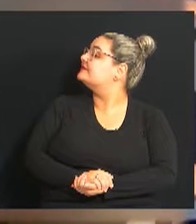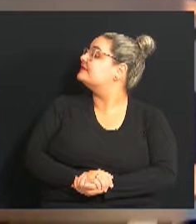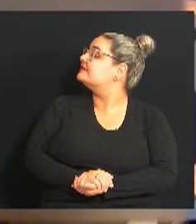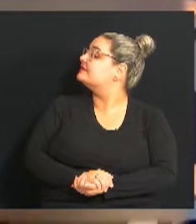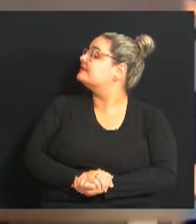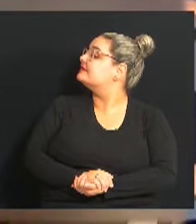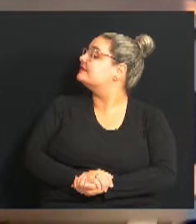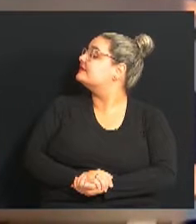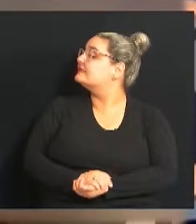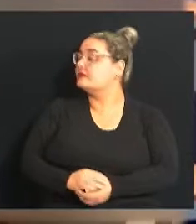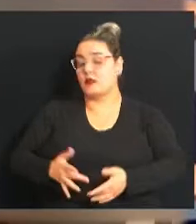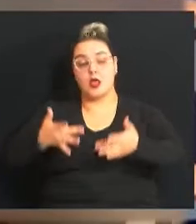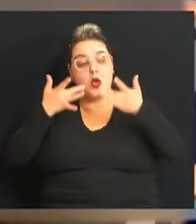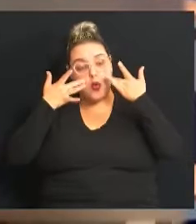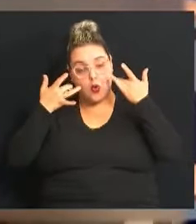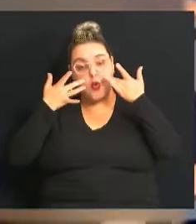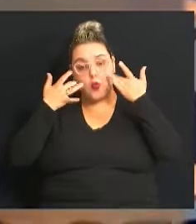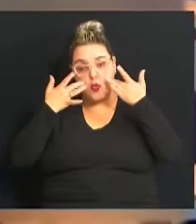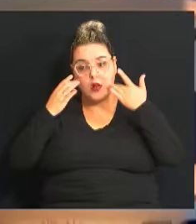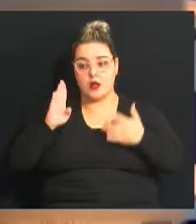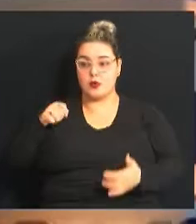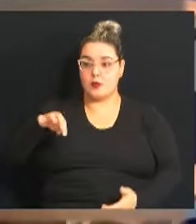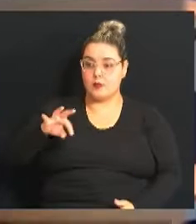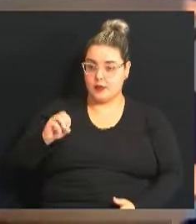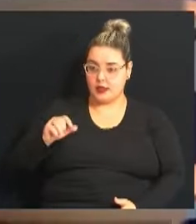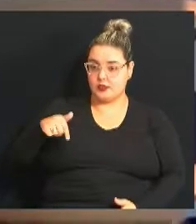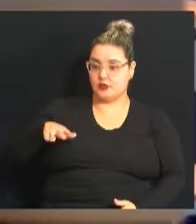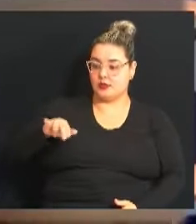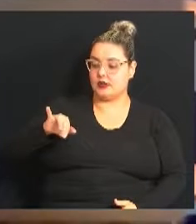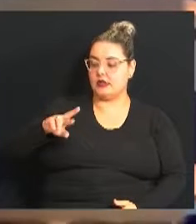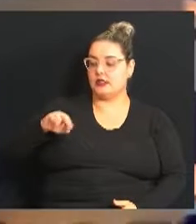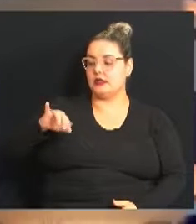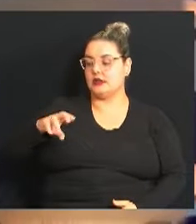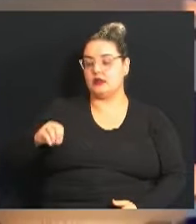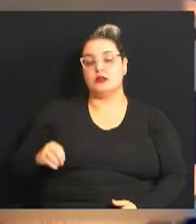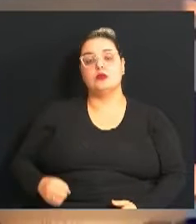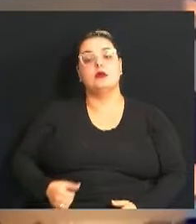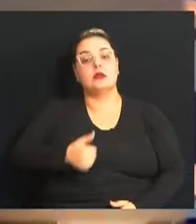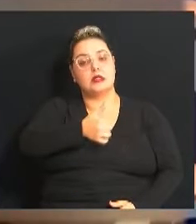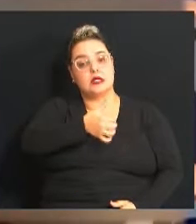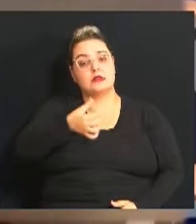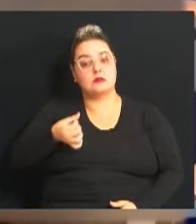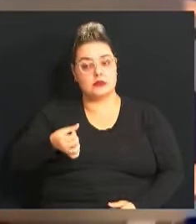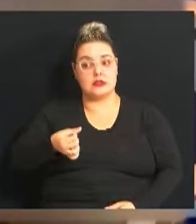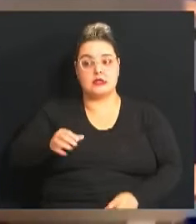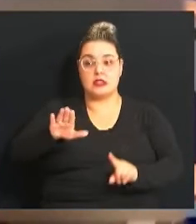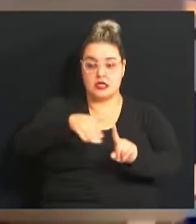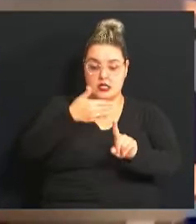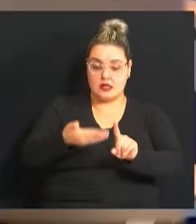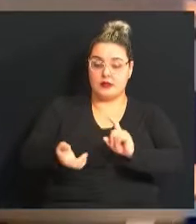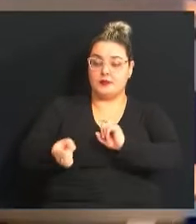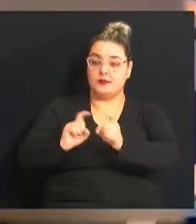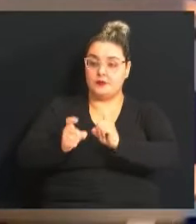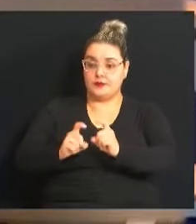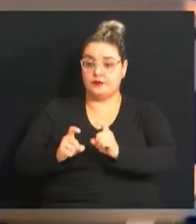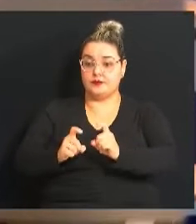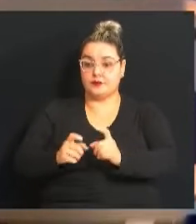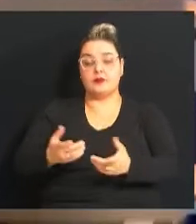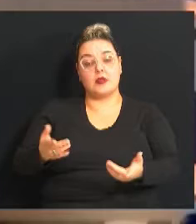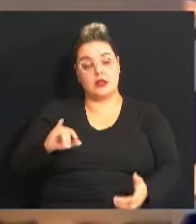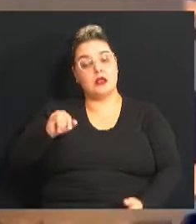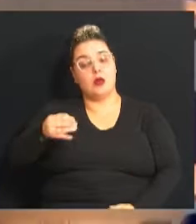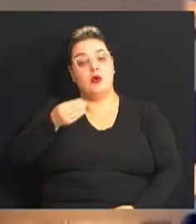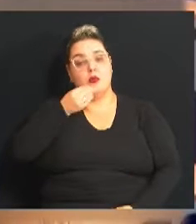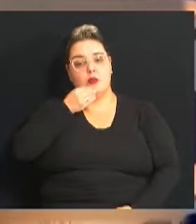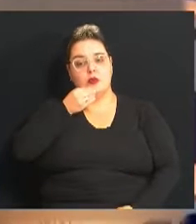O Teatro Bento Quirino recebeu a 16ª reunião solene de entrega de honrarias. Na oportunidade,